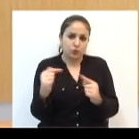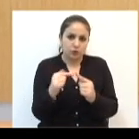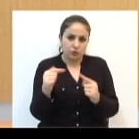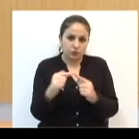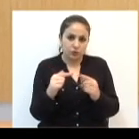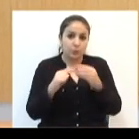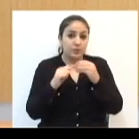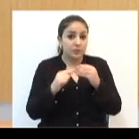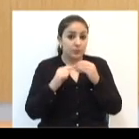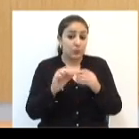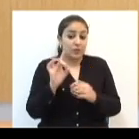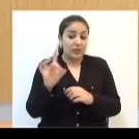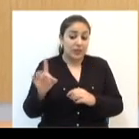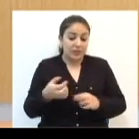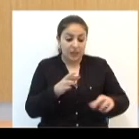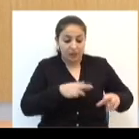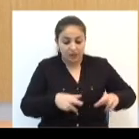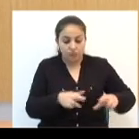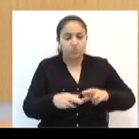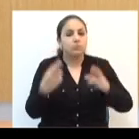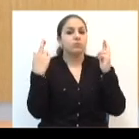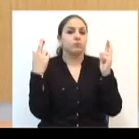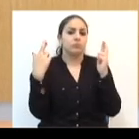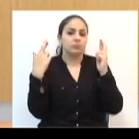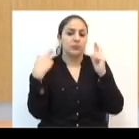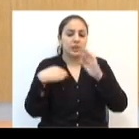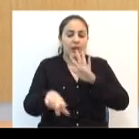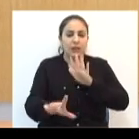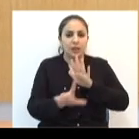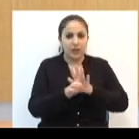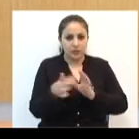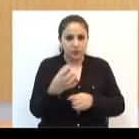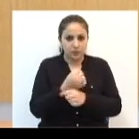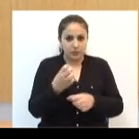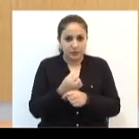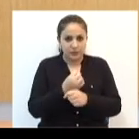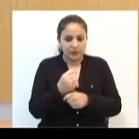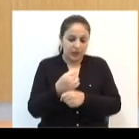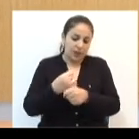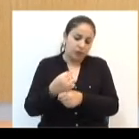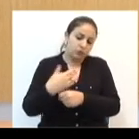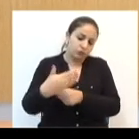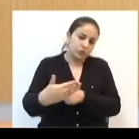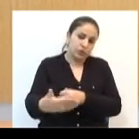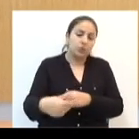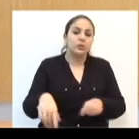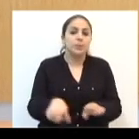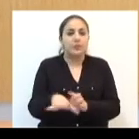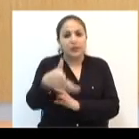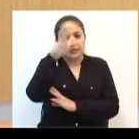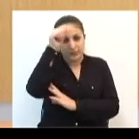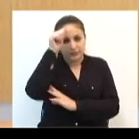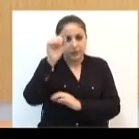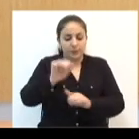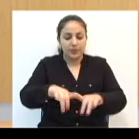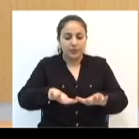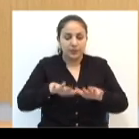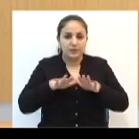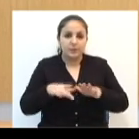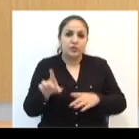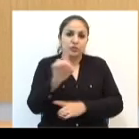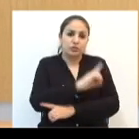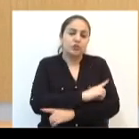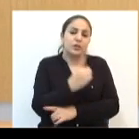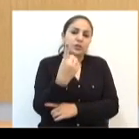de cada região. E a expectativa é que a lei orçamentária anual seja apreciada pela Assembleia entre